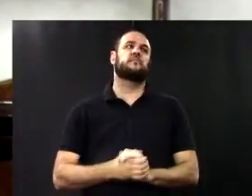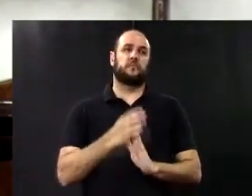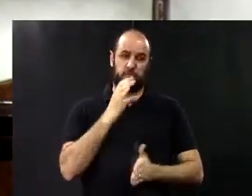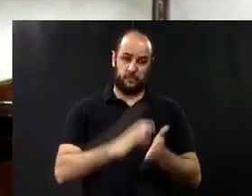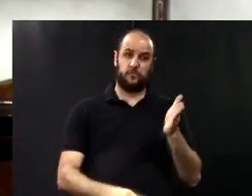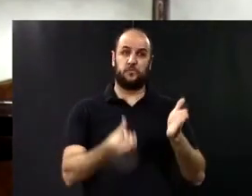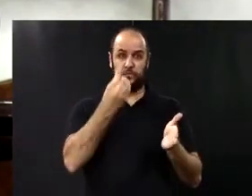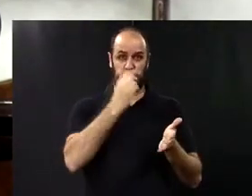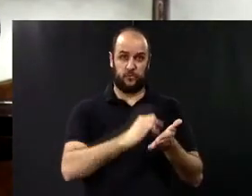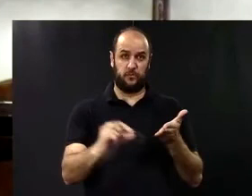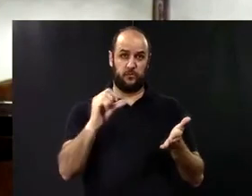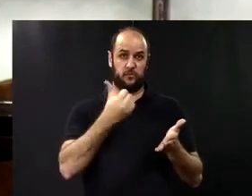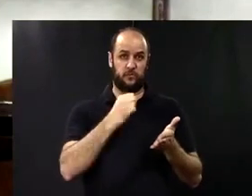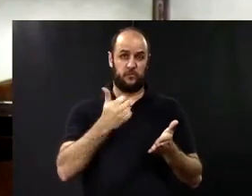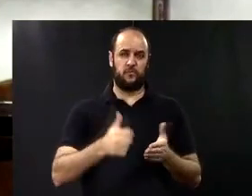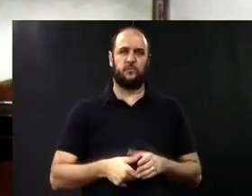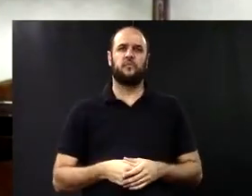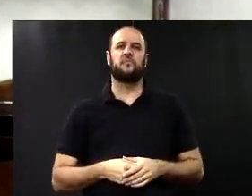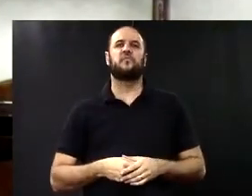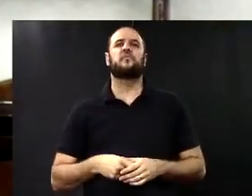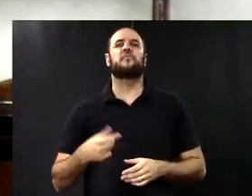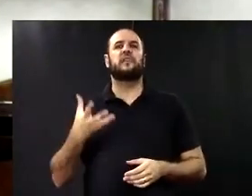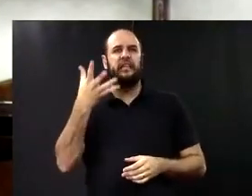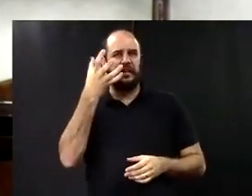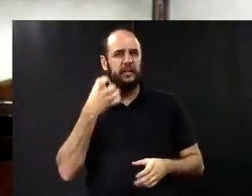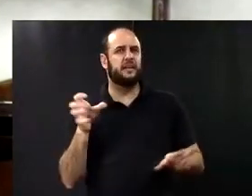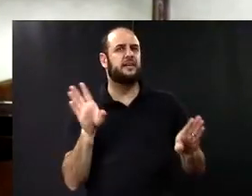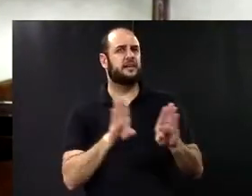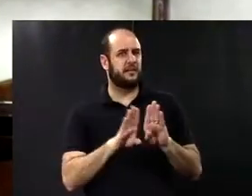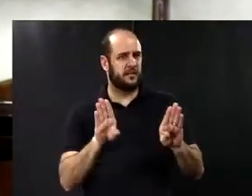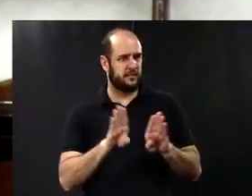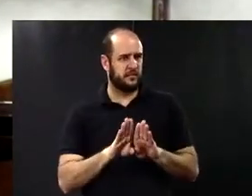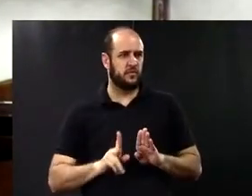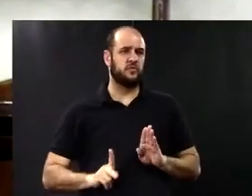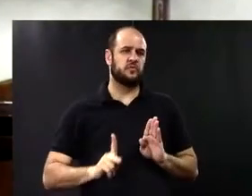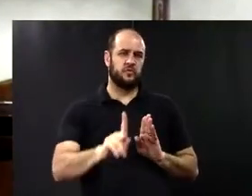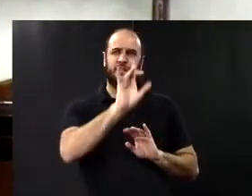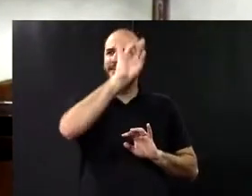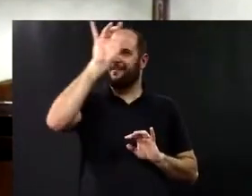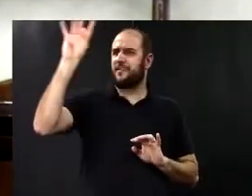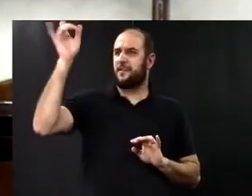11. Desejamos, porém, continue cada um de vós